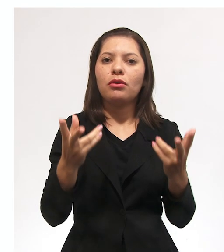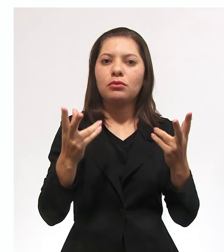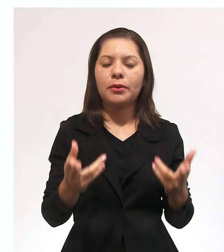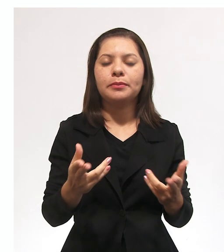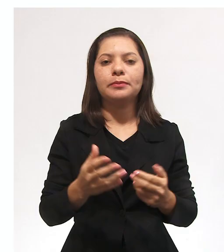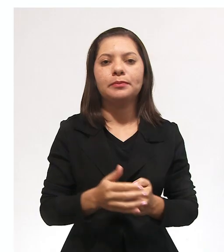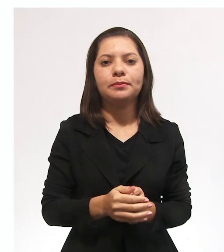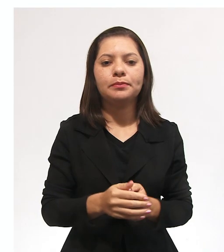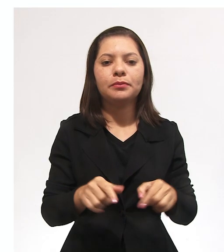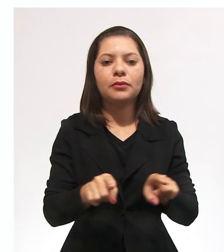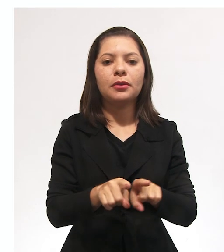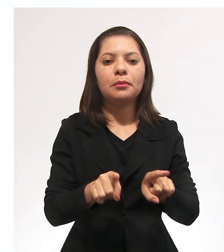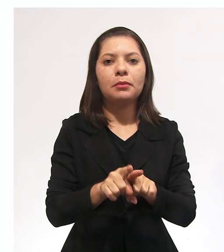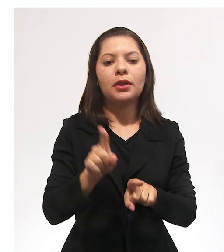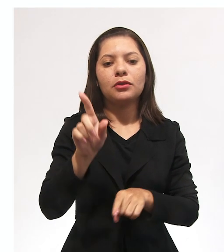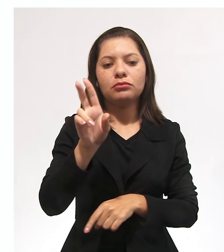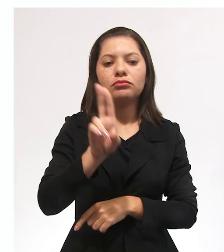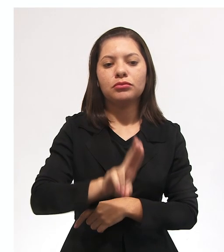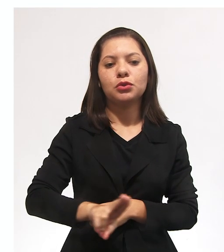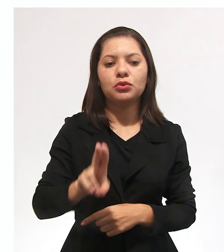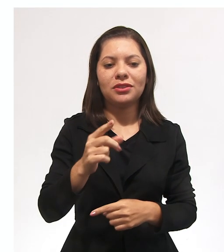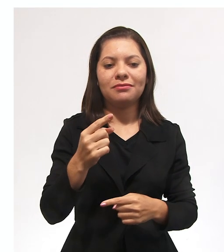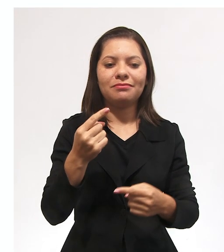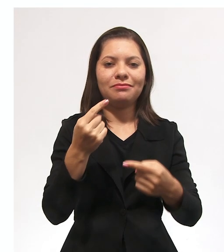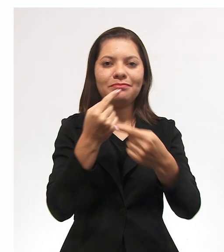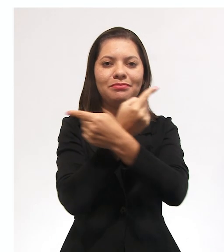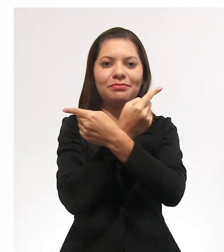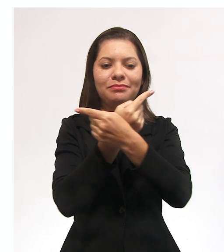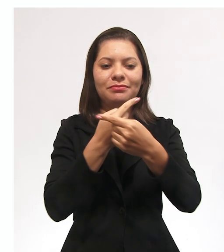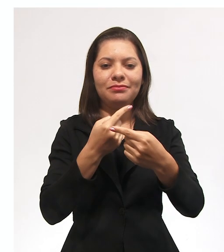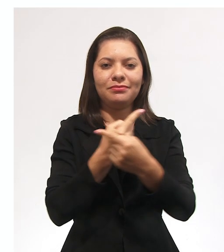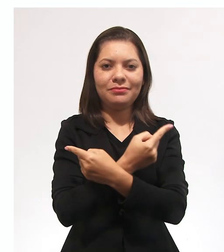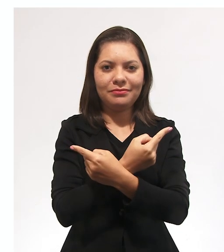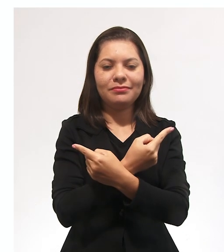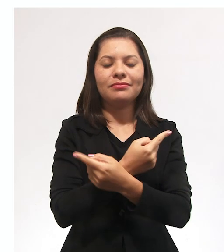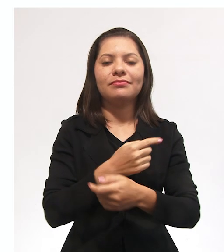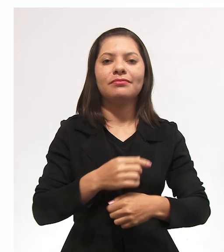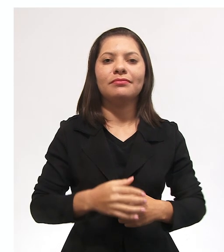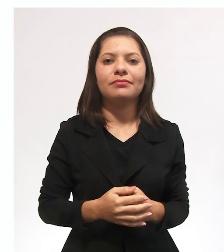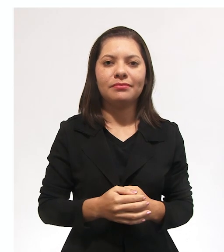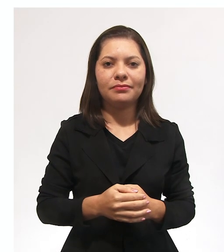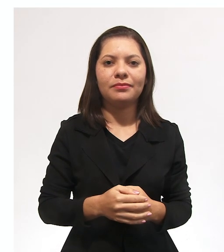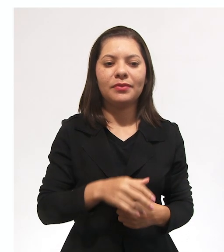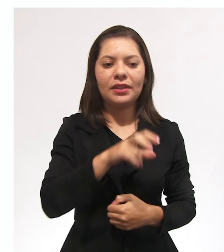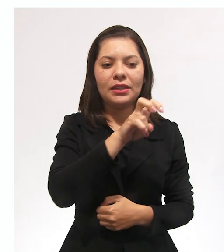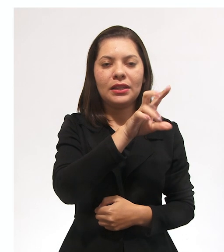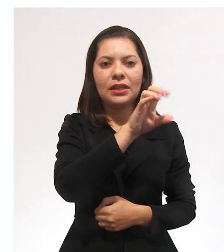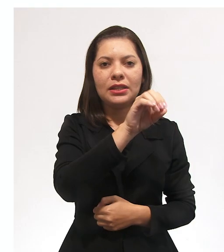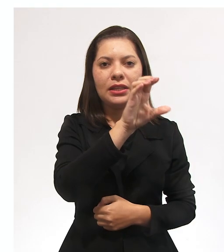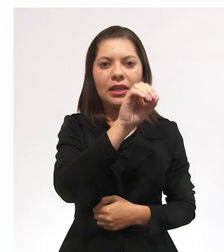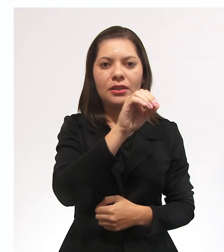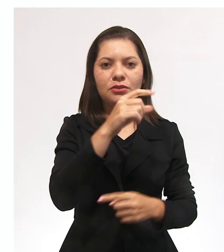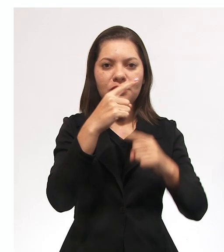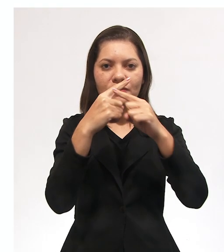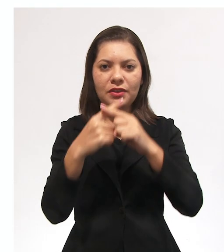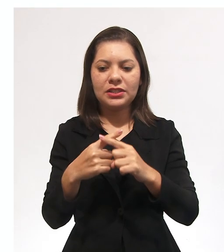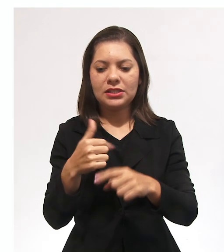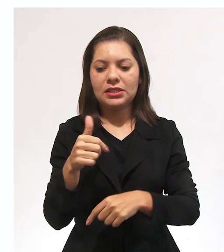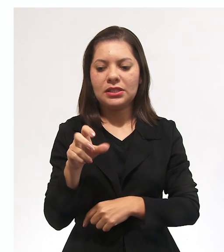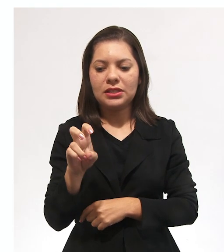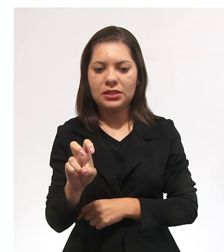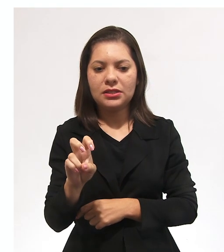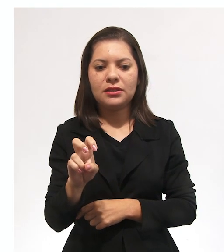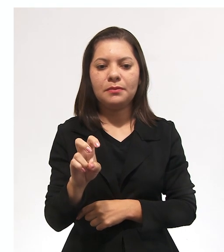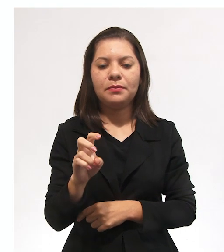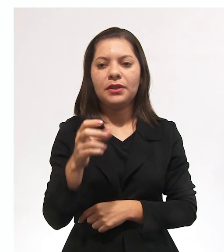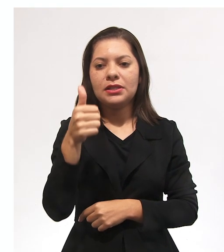a propriedade, né? Então, a gente vai fazer meio pelos extremos, 500 vezes 15%,